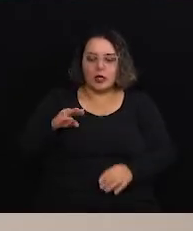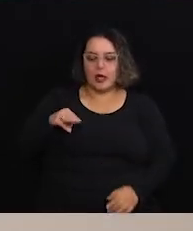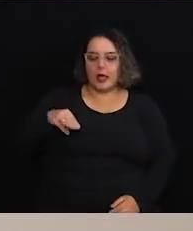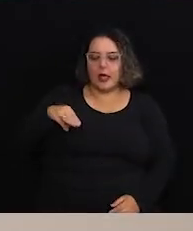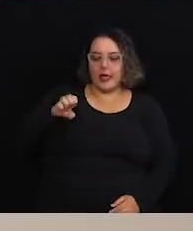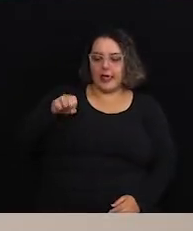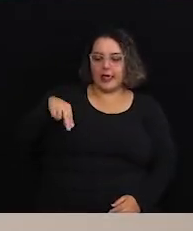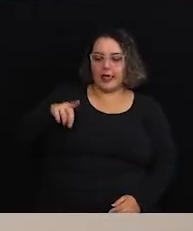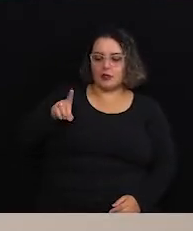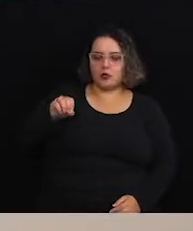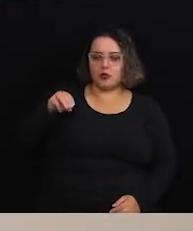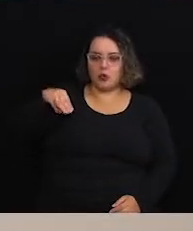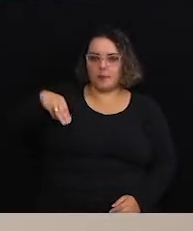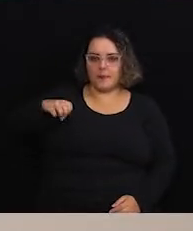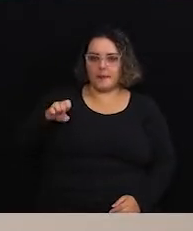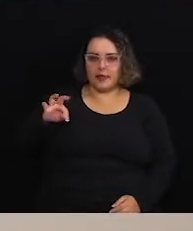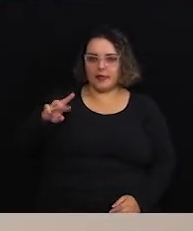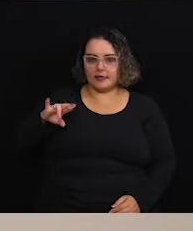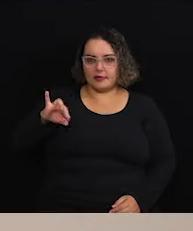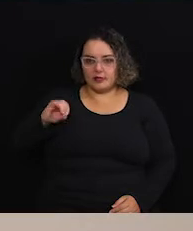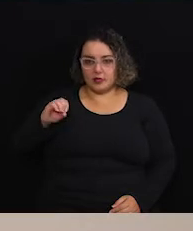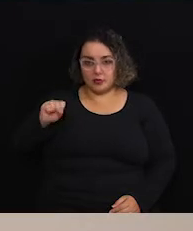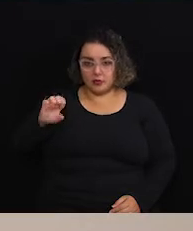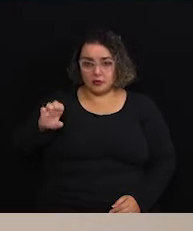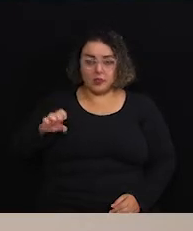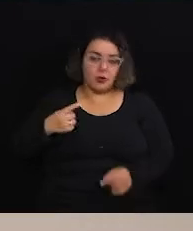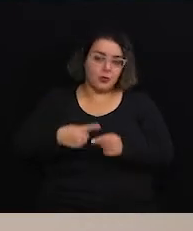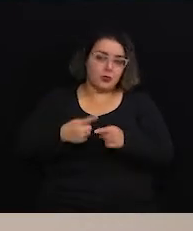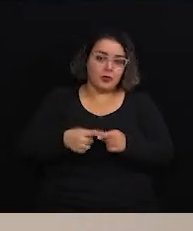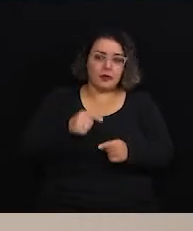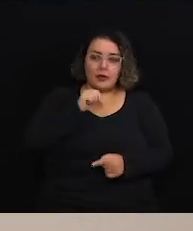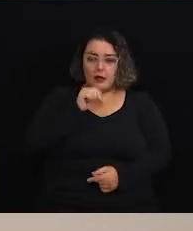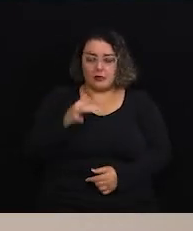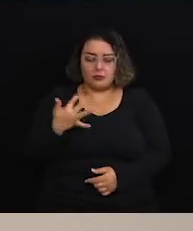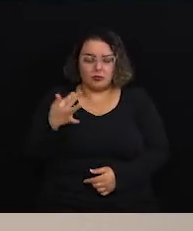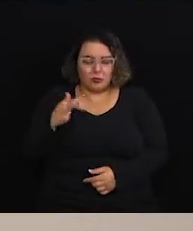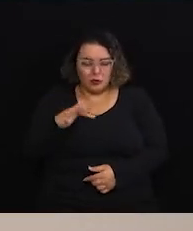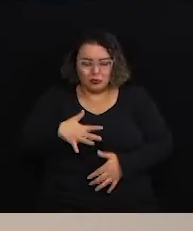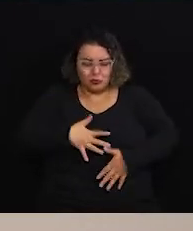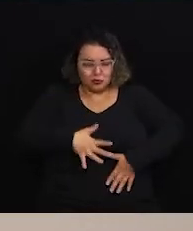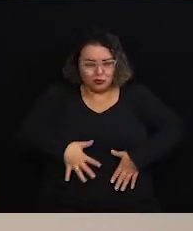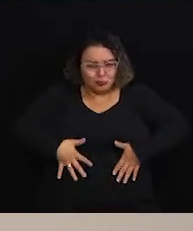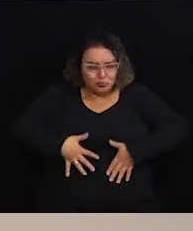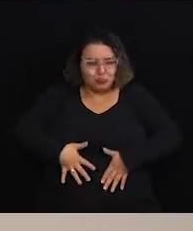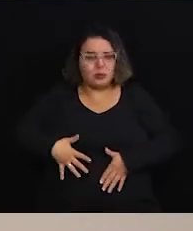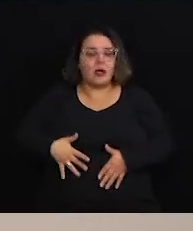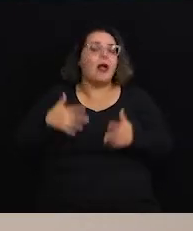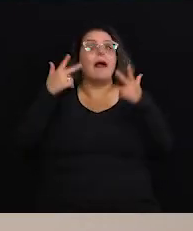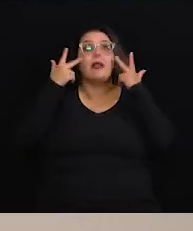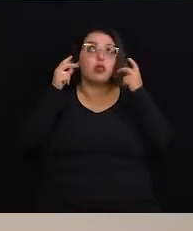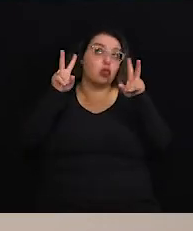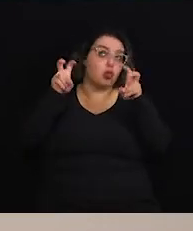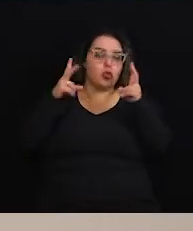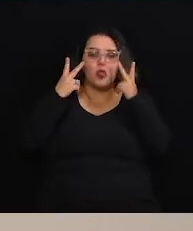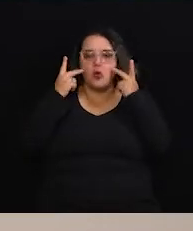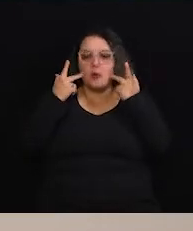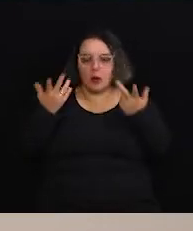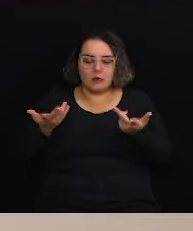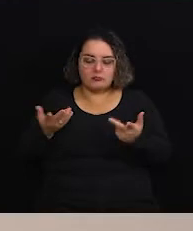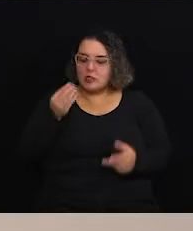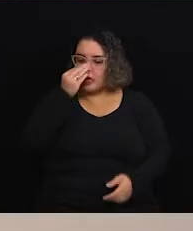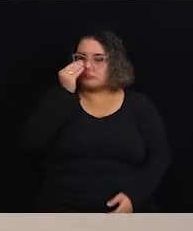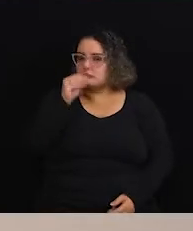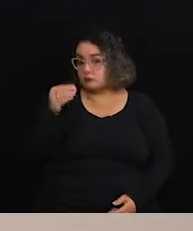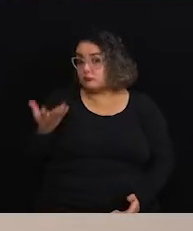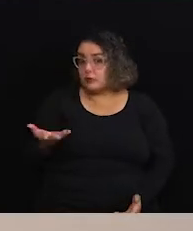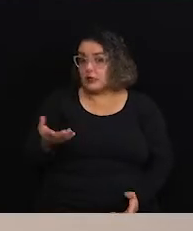né? A cólica menstrual é um sintoma frequente na mulher e acabar tendo, né? Não tendo muita atenção adequada da parte médica para